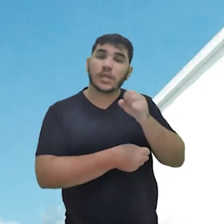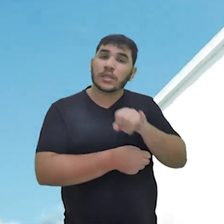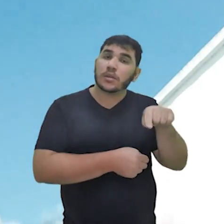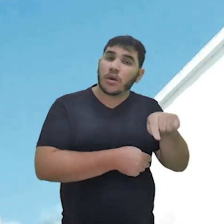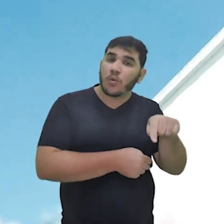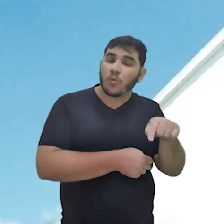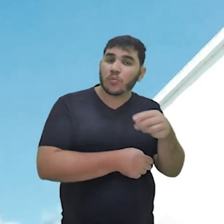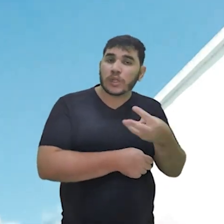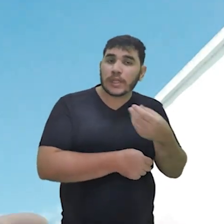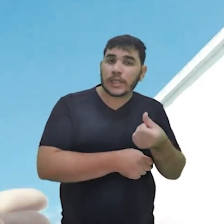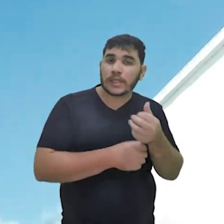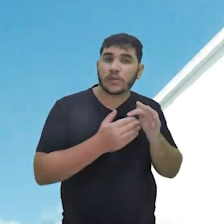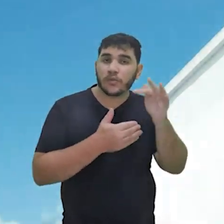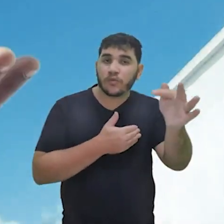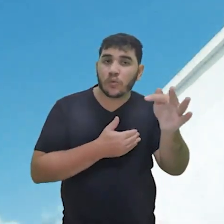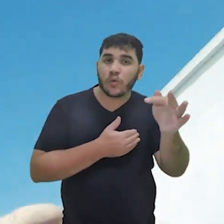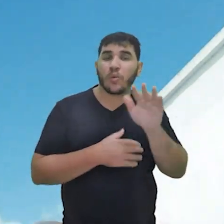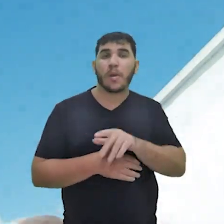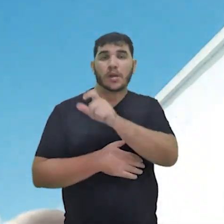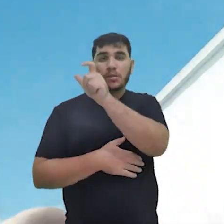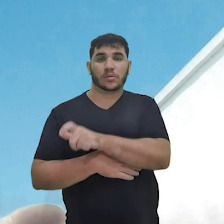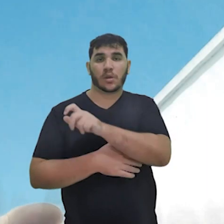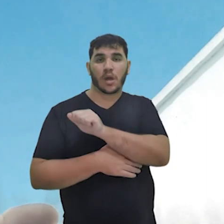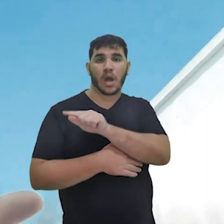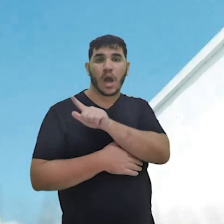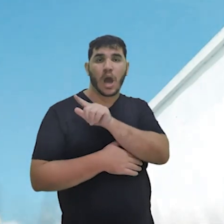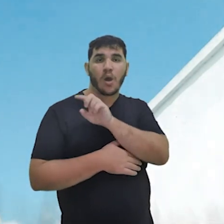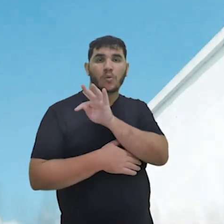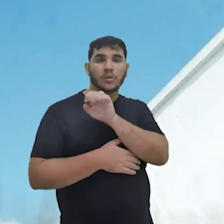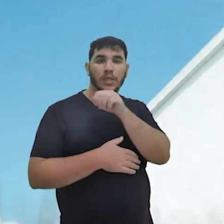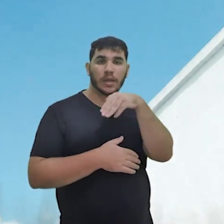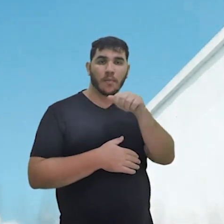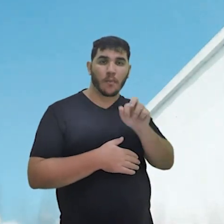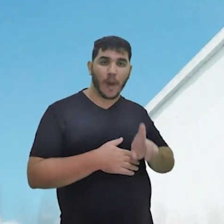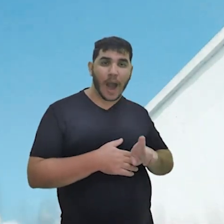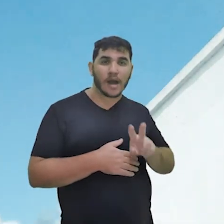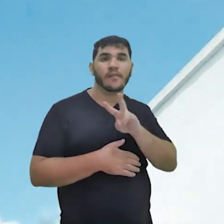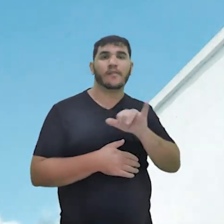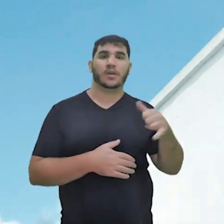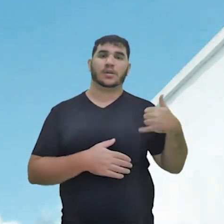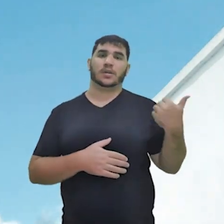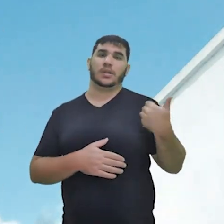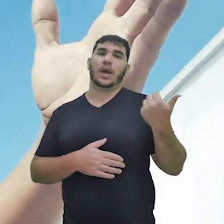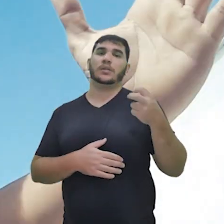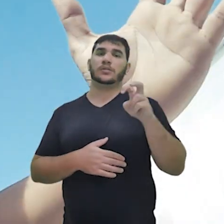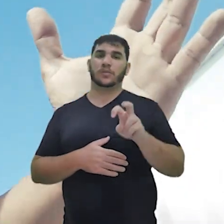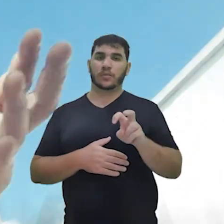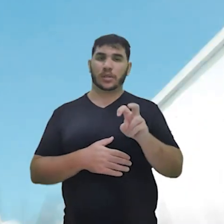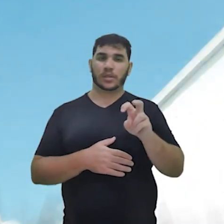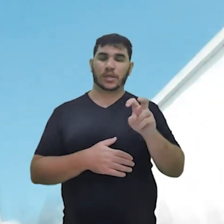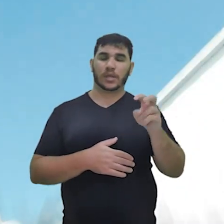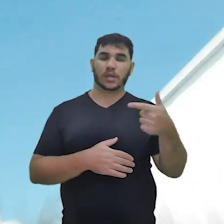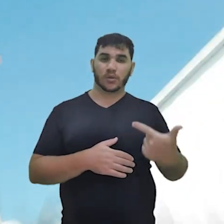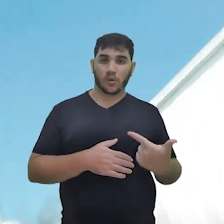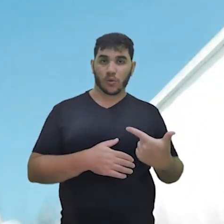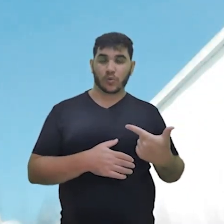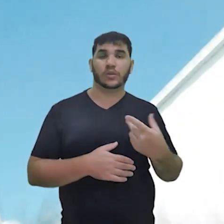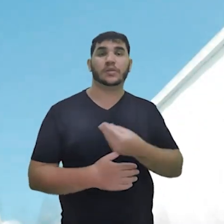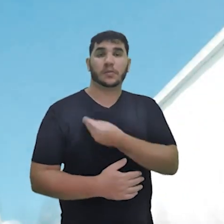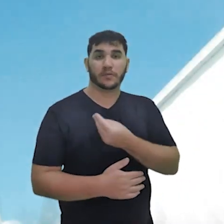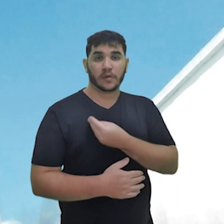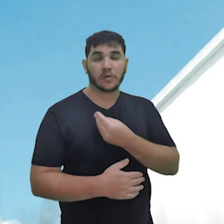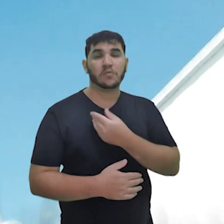teatro de 36 anos de teatro de grupo, eu queria falar com Altemar. Altemar, que terá 52 anos de idade, assim espero,